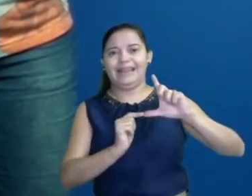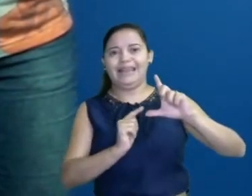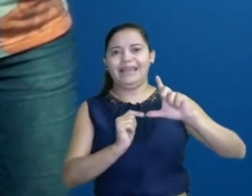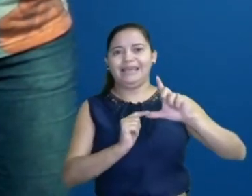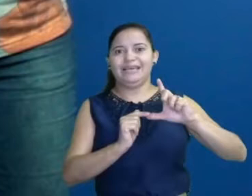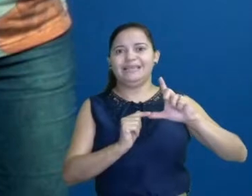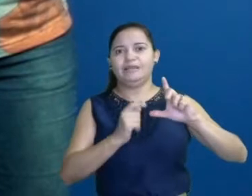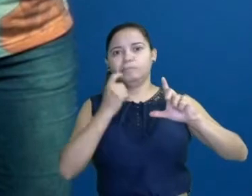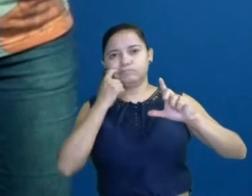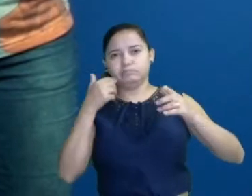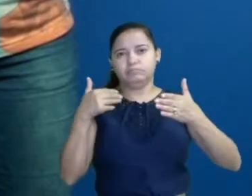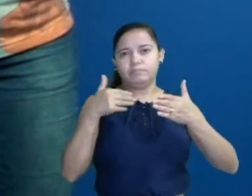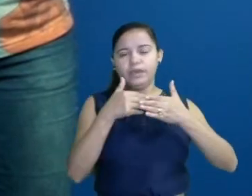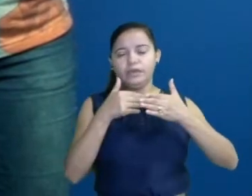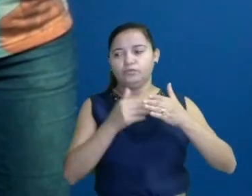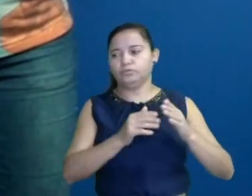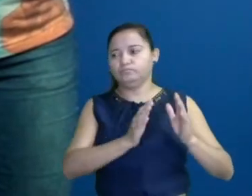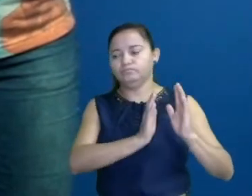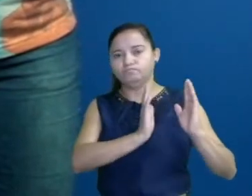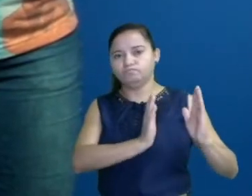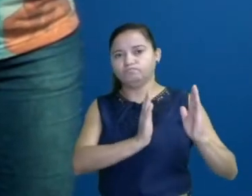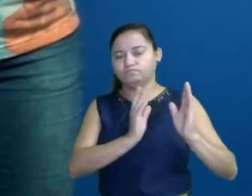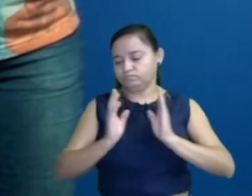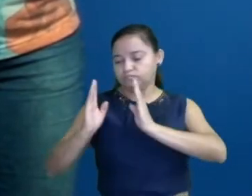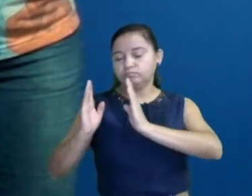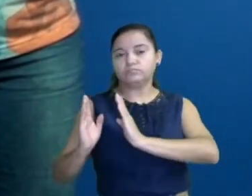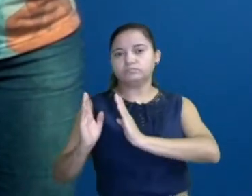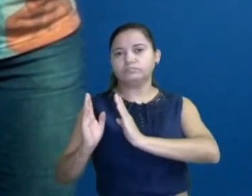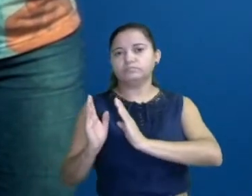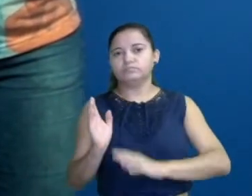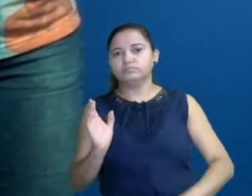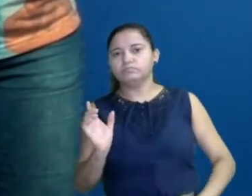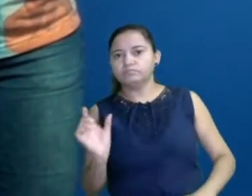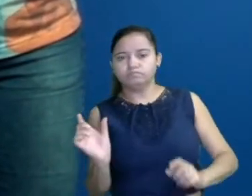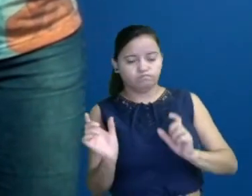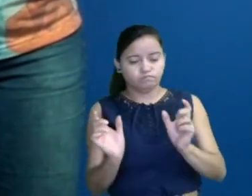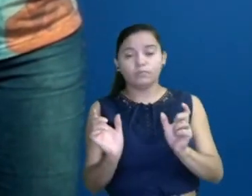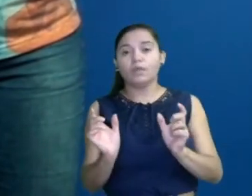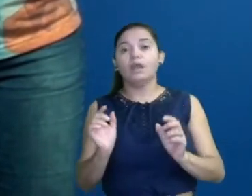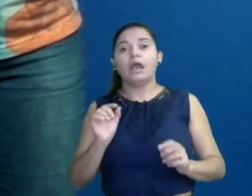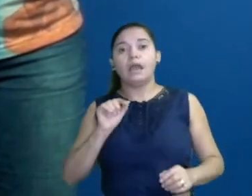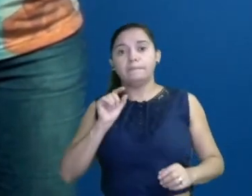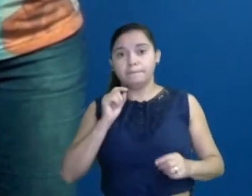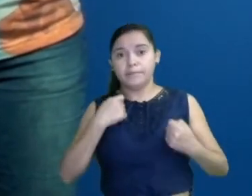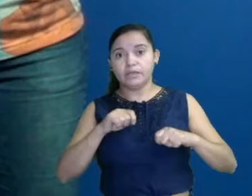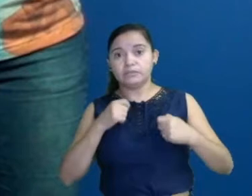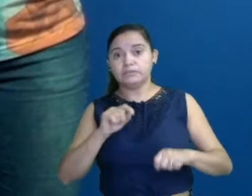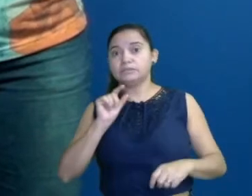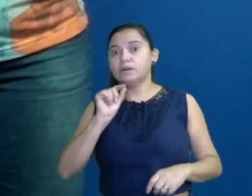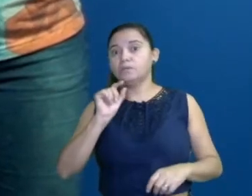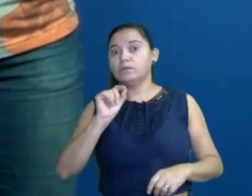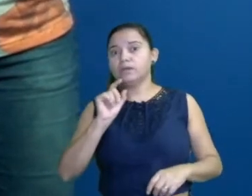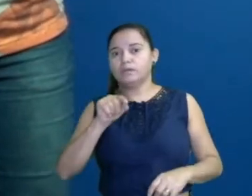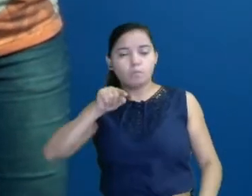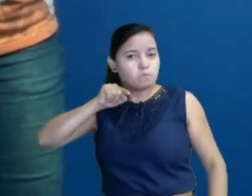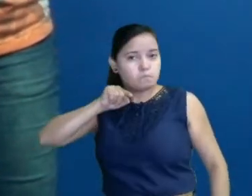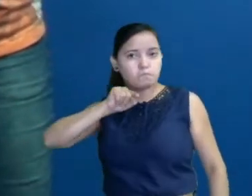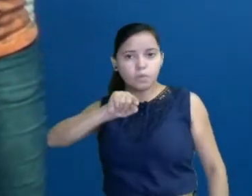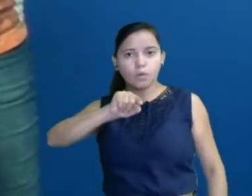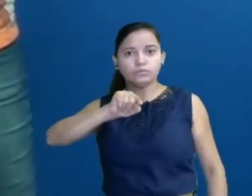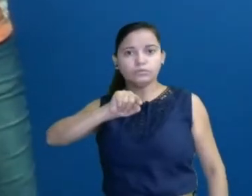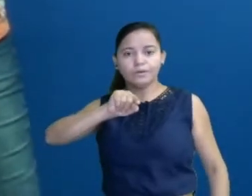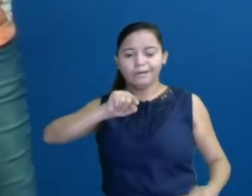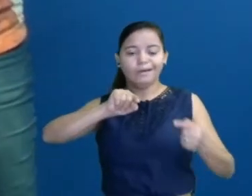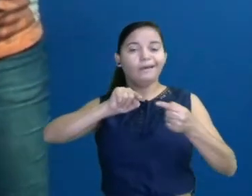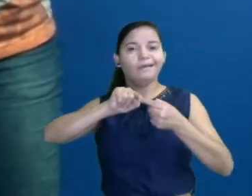um do lado do outro sem foram os números eu tenho que identificar por um. Tá. Disso também é